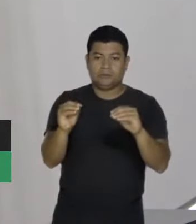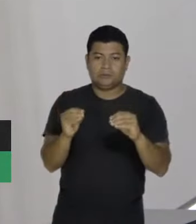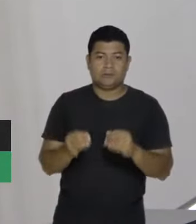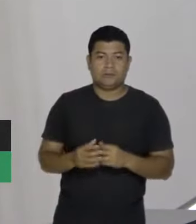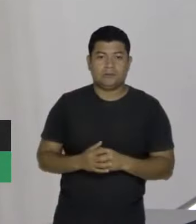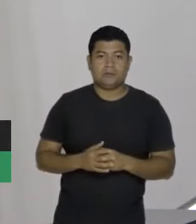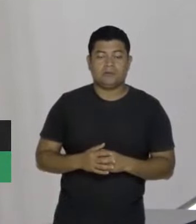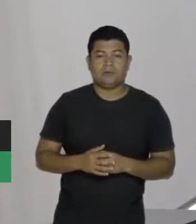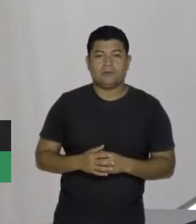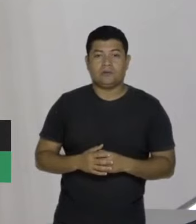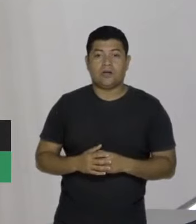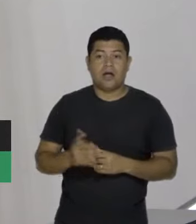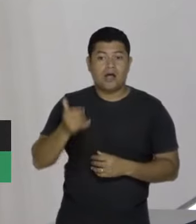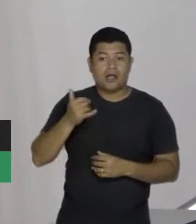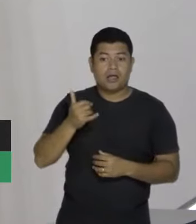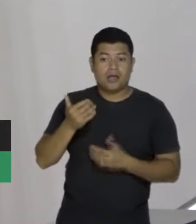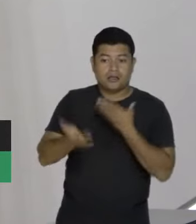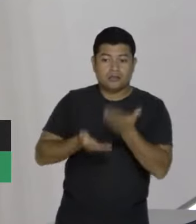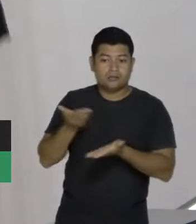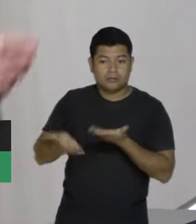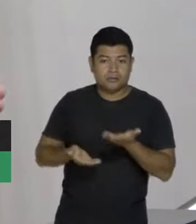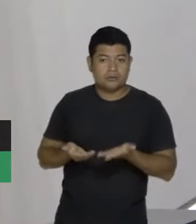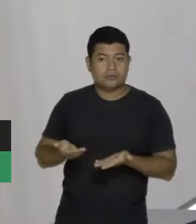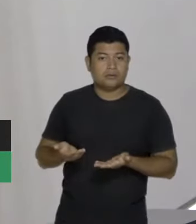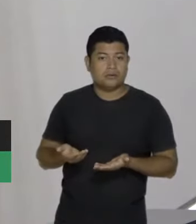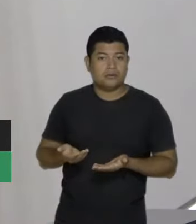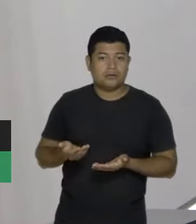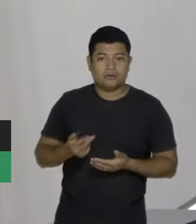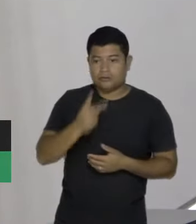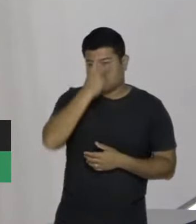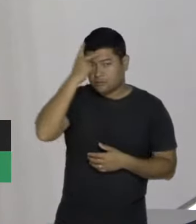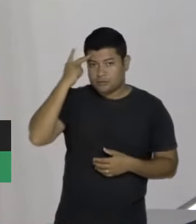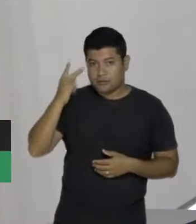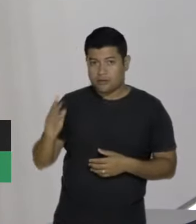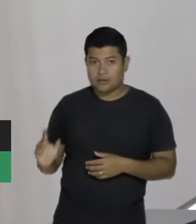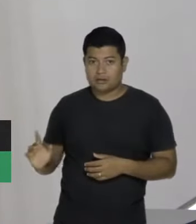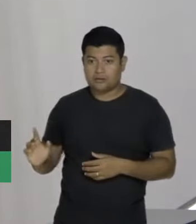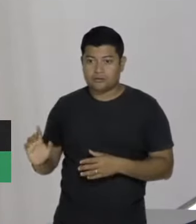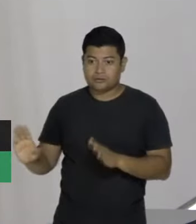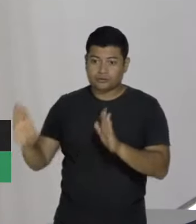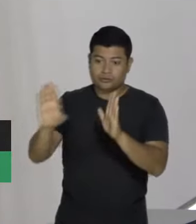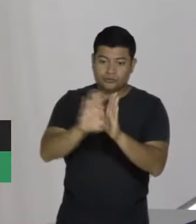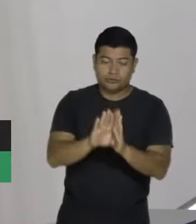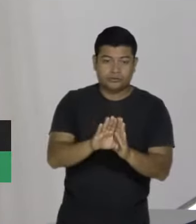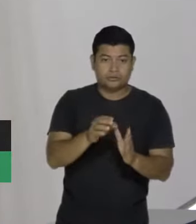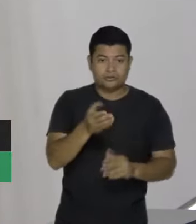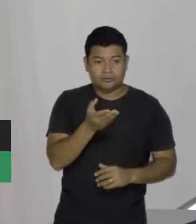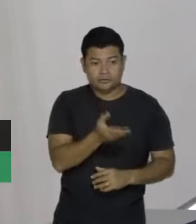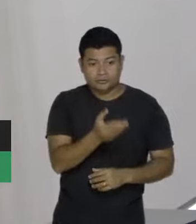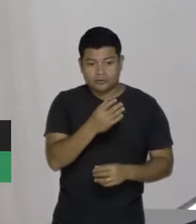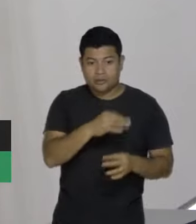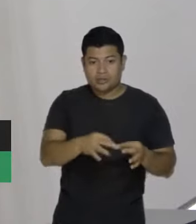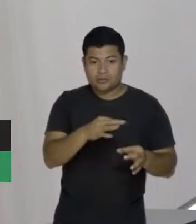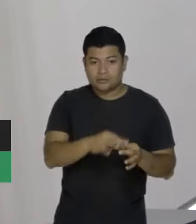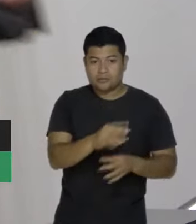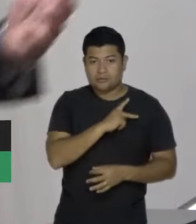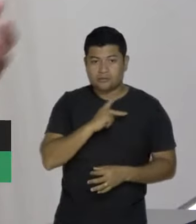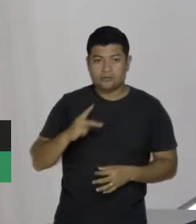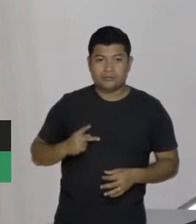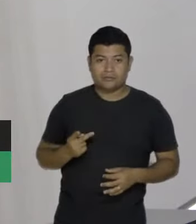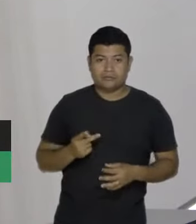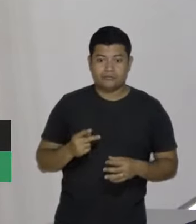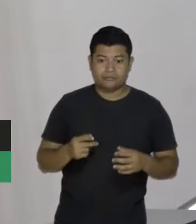de atendimento. As pessoas estão chegando em algum órgão público, não tem